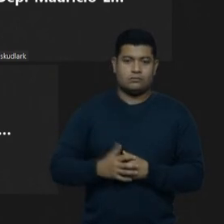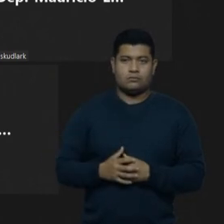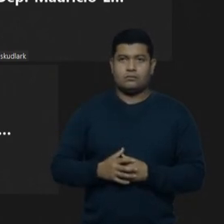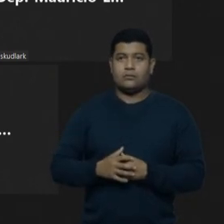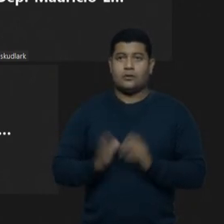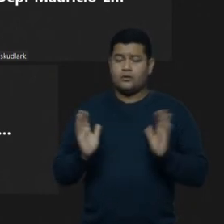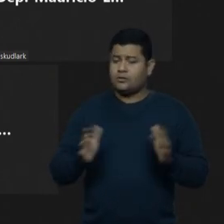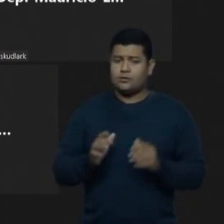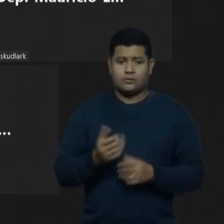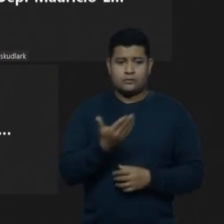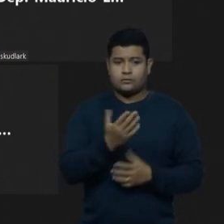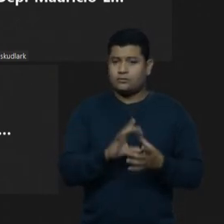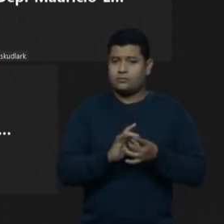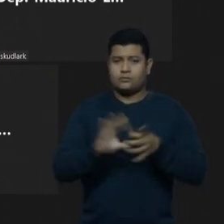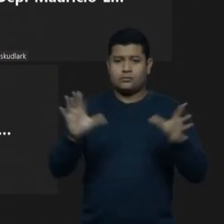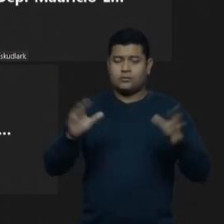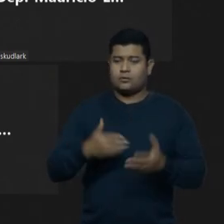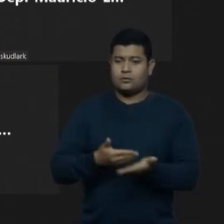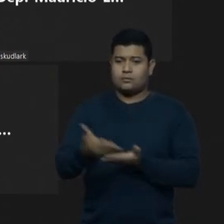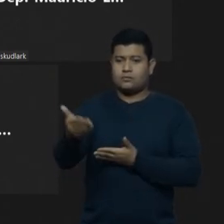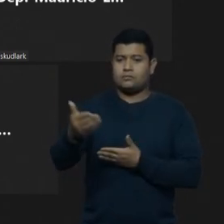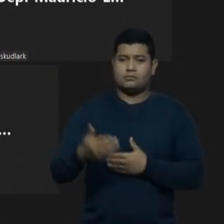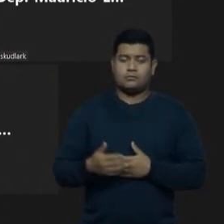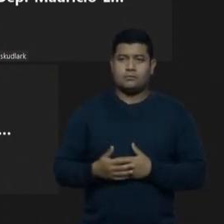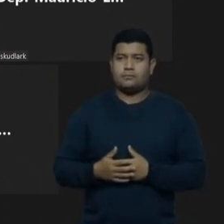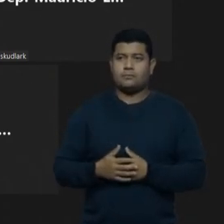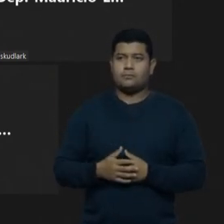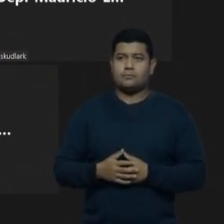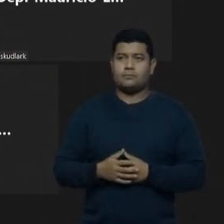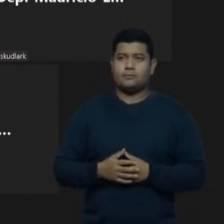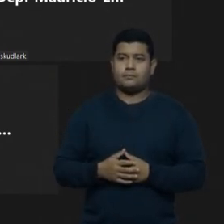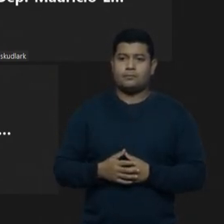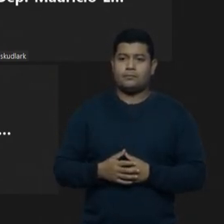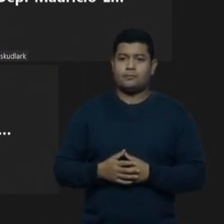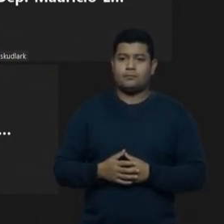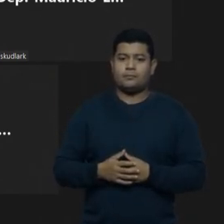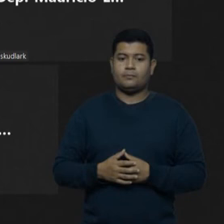de Vossa Excelência, então. Pode fazer uso da palavra.